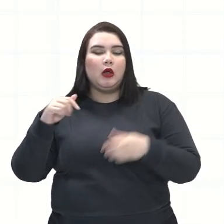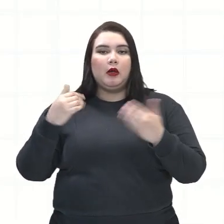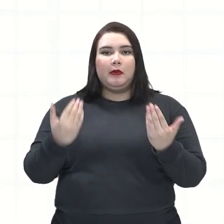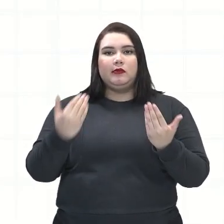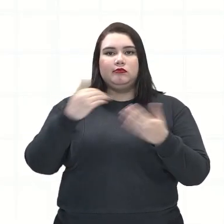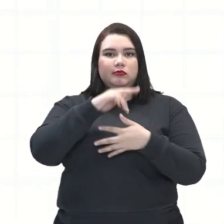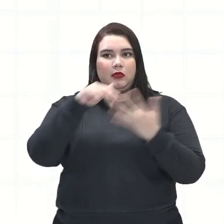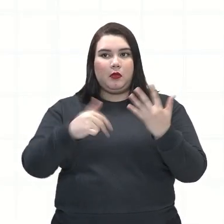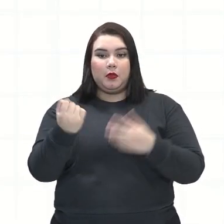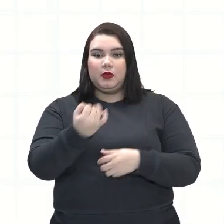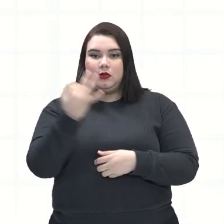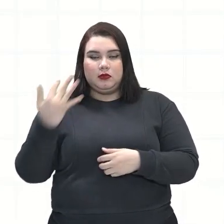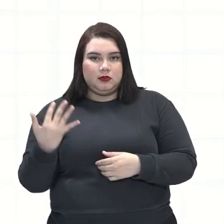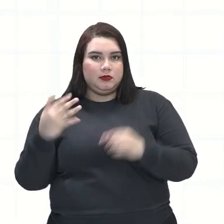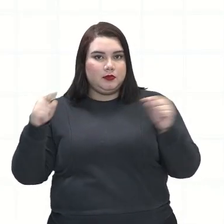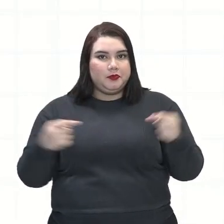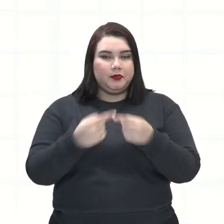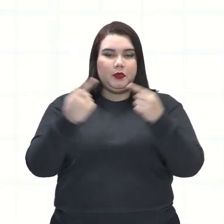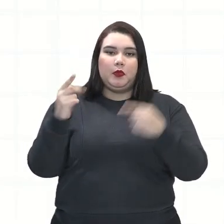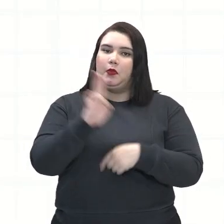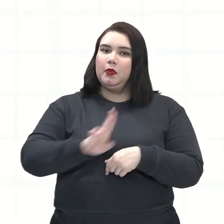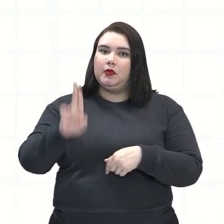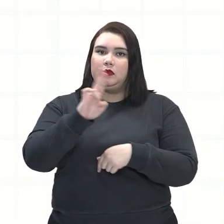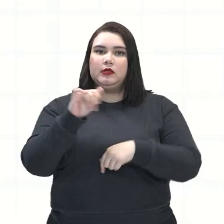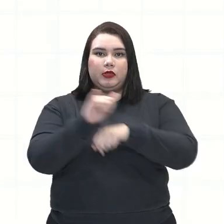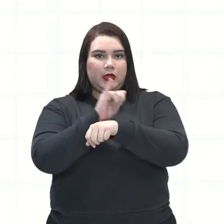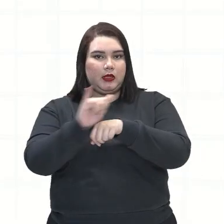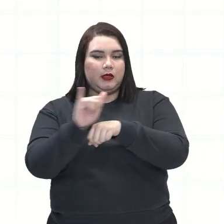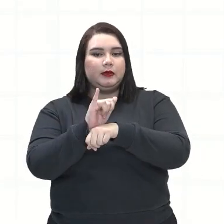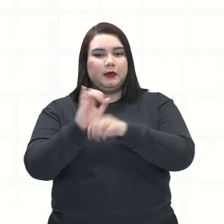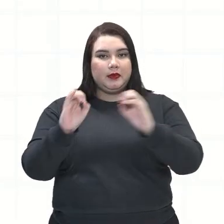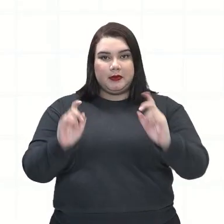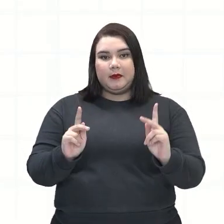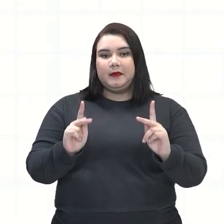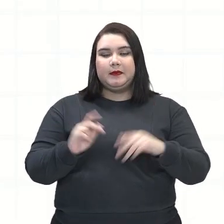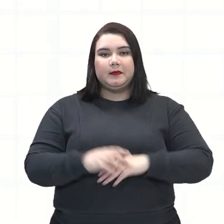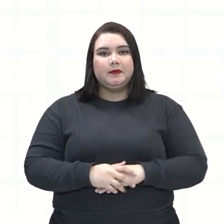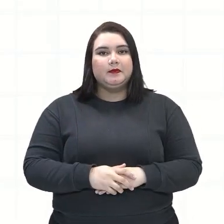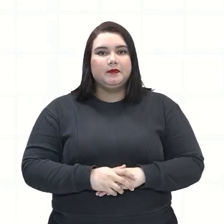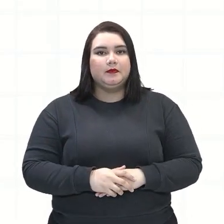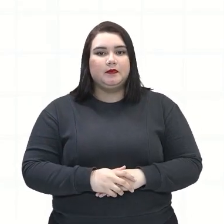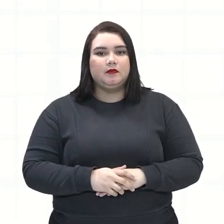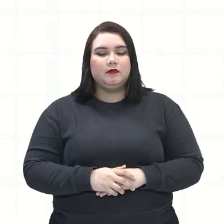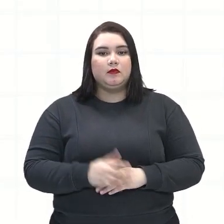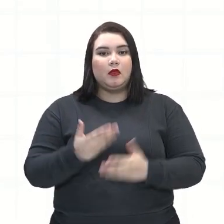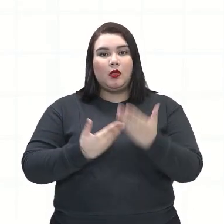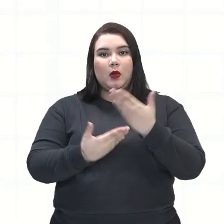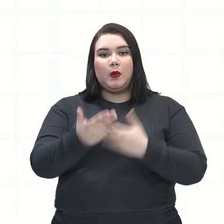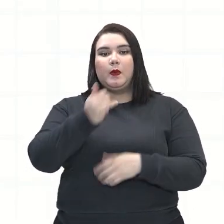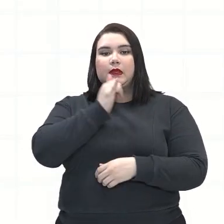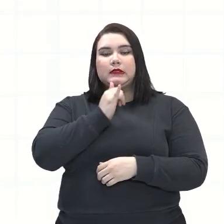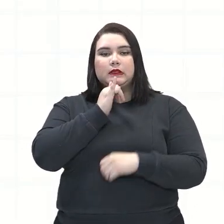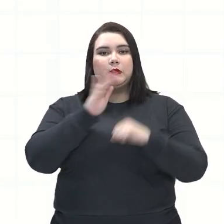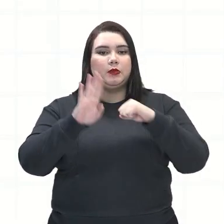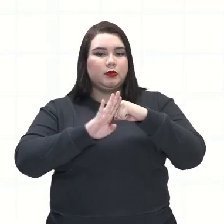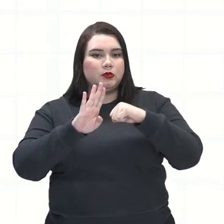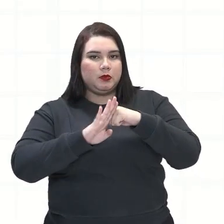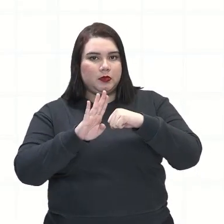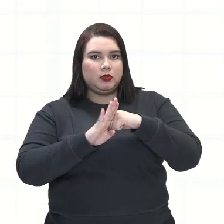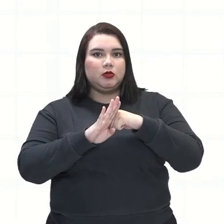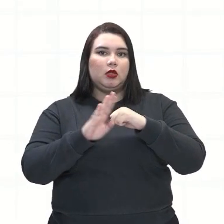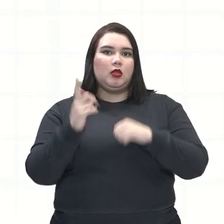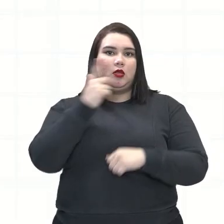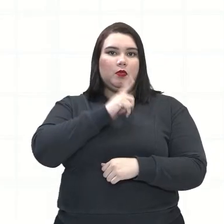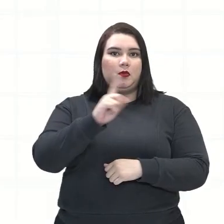essa quantidade eu faço utilizando essas medidas, right? Então, mais um exemplo aí de substantivo não contável,